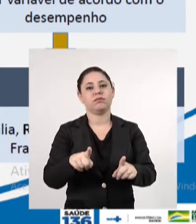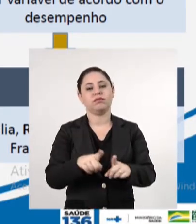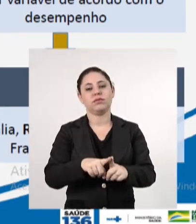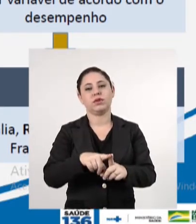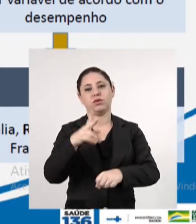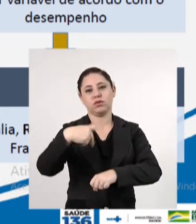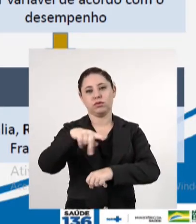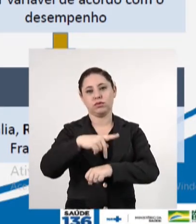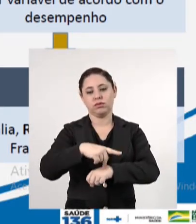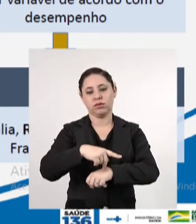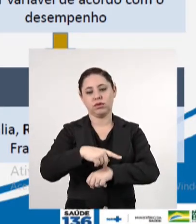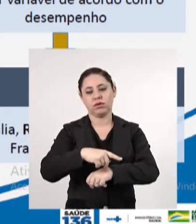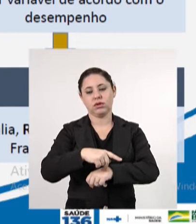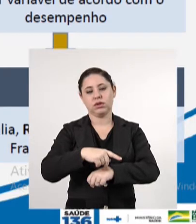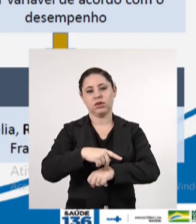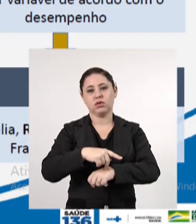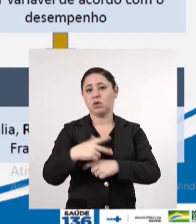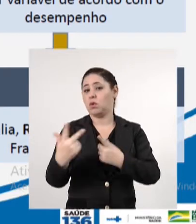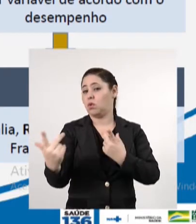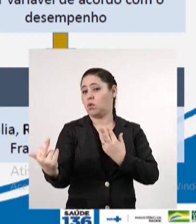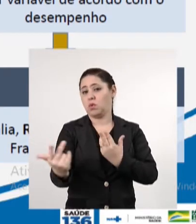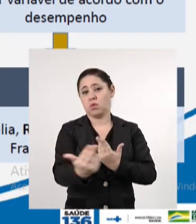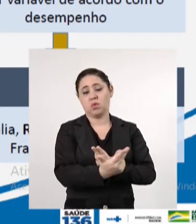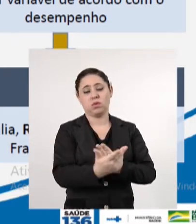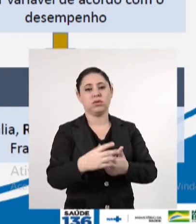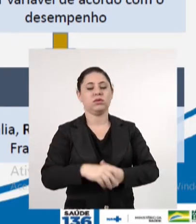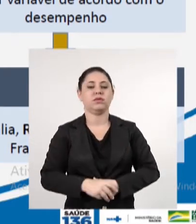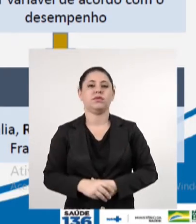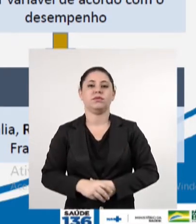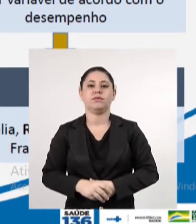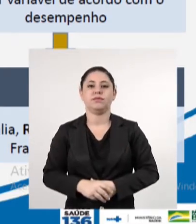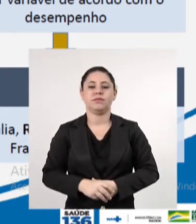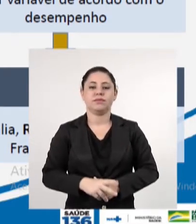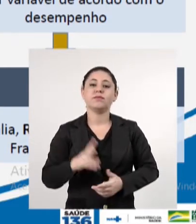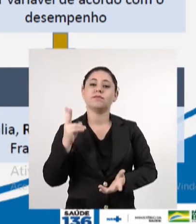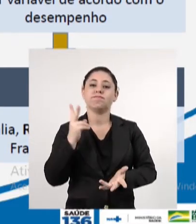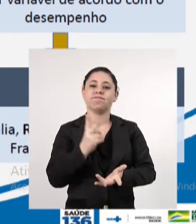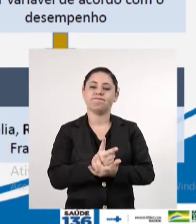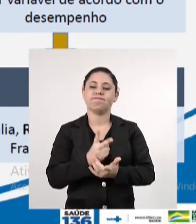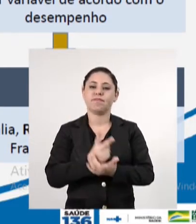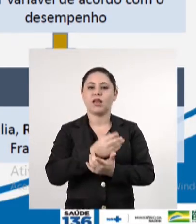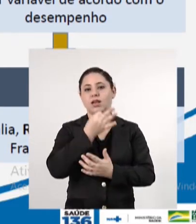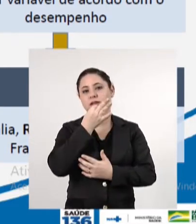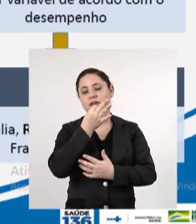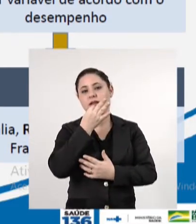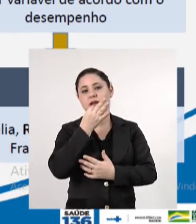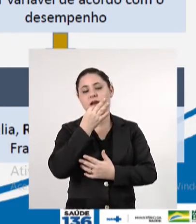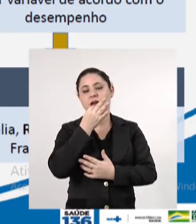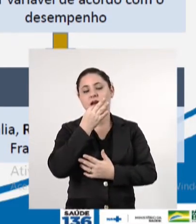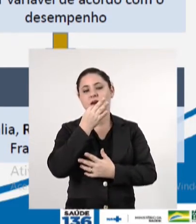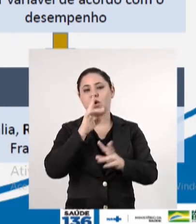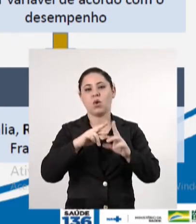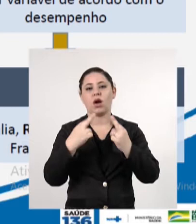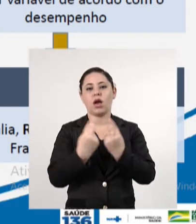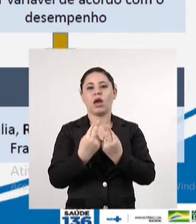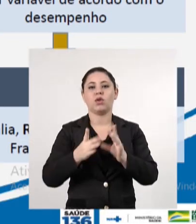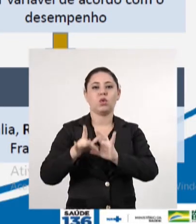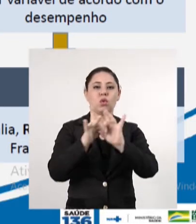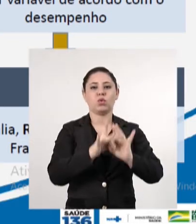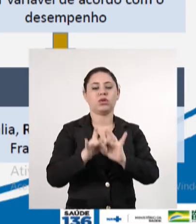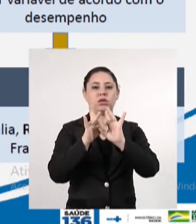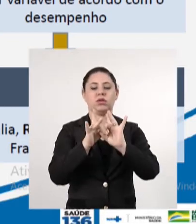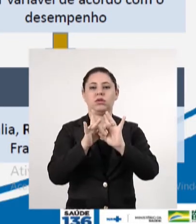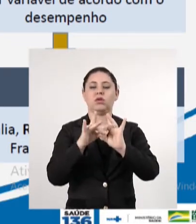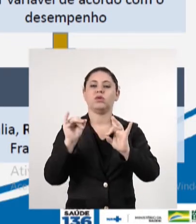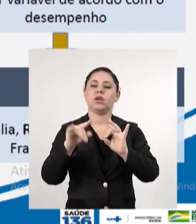os países são praticamente os mesmos. E ali sempre é citado o Reino Unido. A gente sabe que a